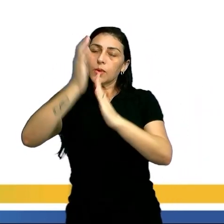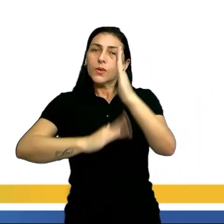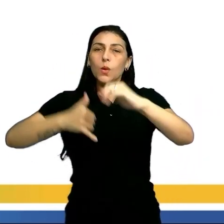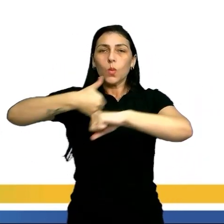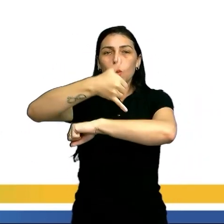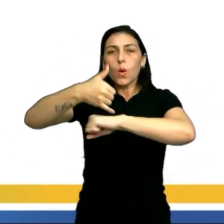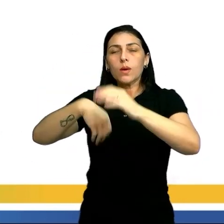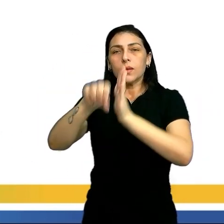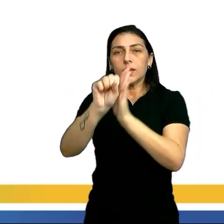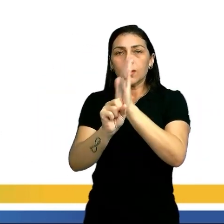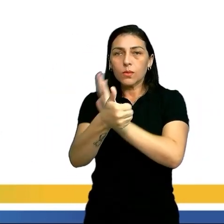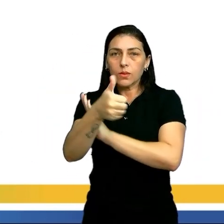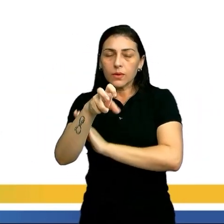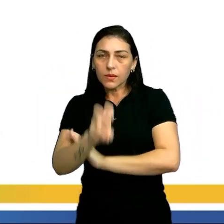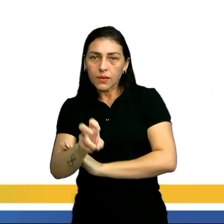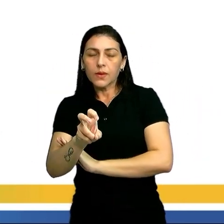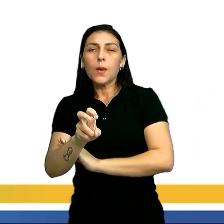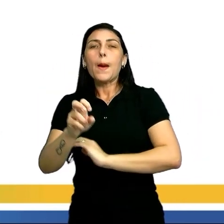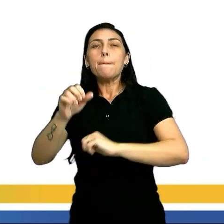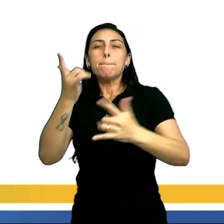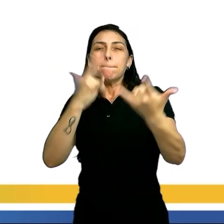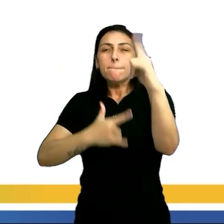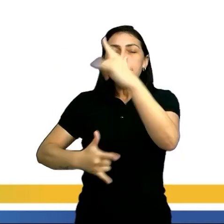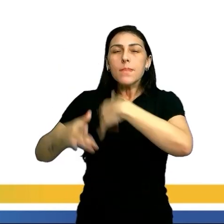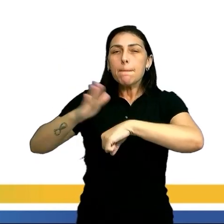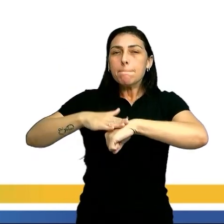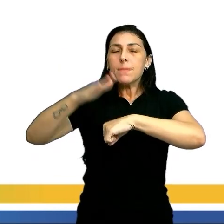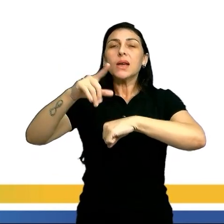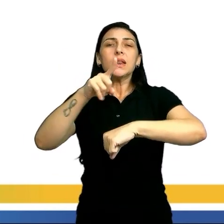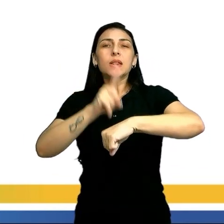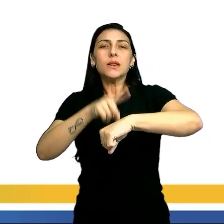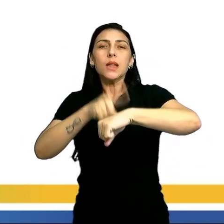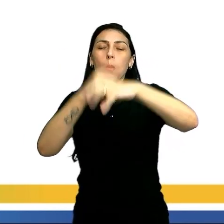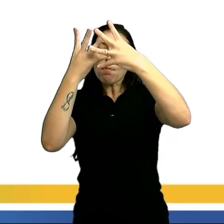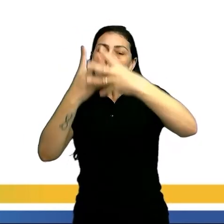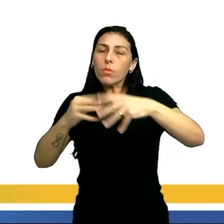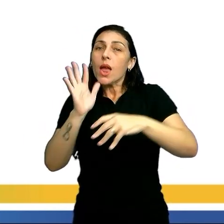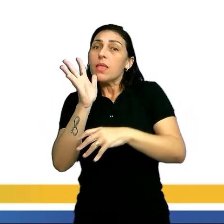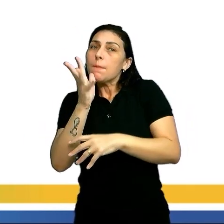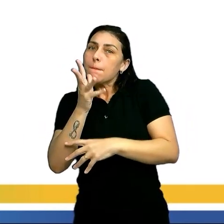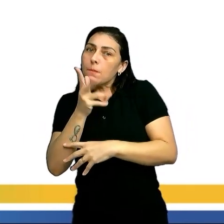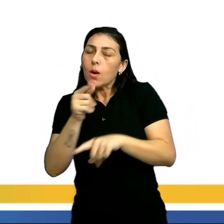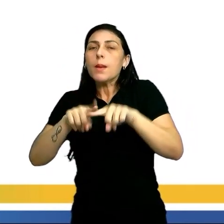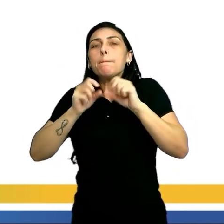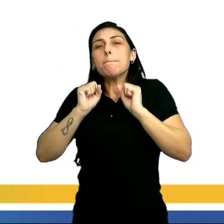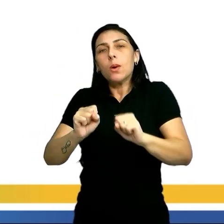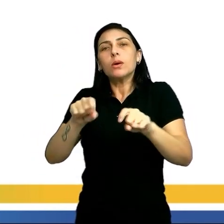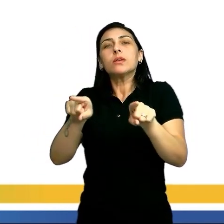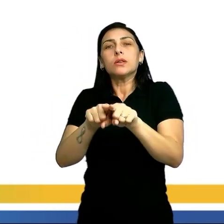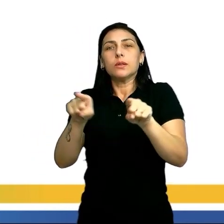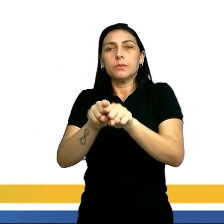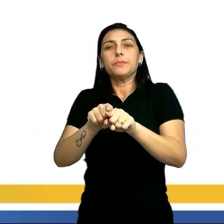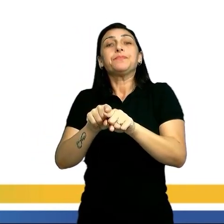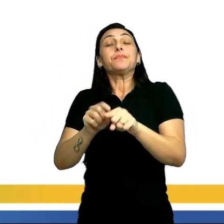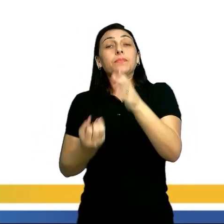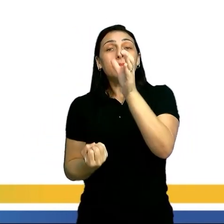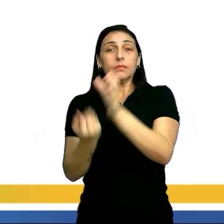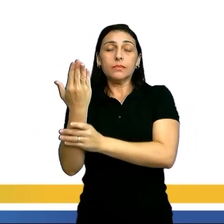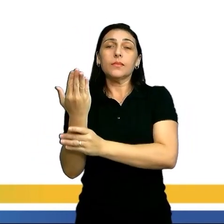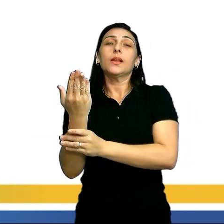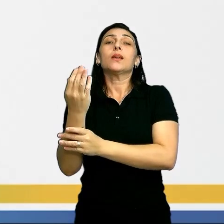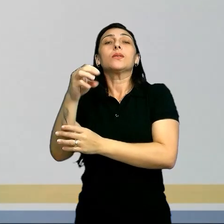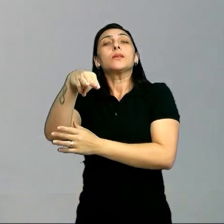no século XV, mais brilho, tempo de secagem mais lento e pode-se editar. Surgem